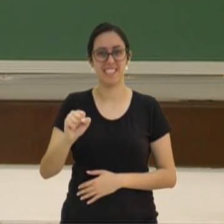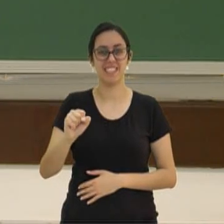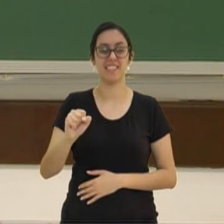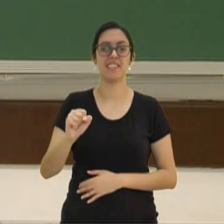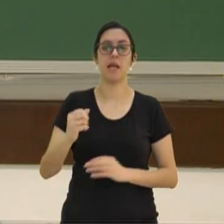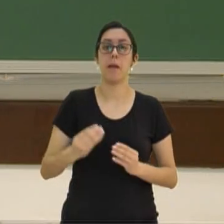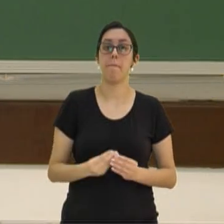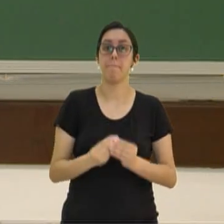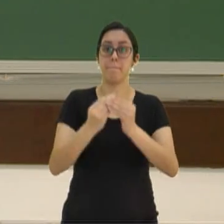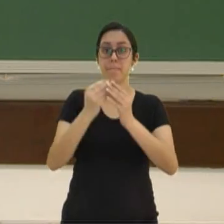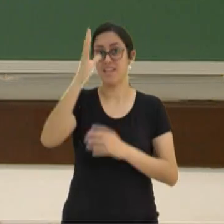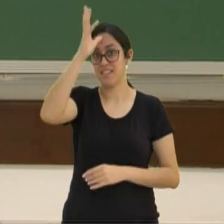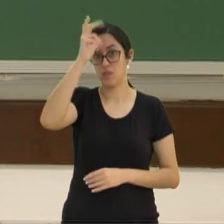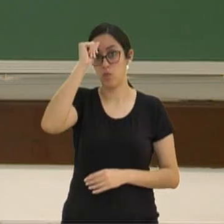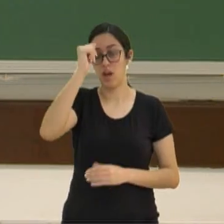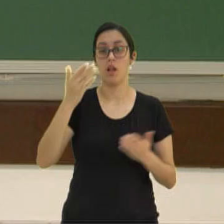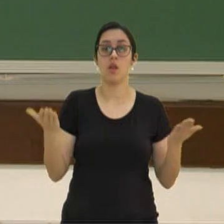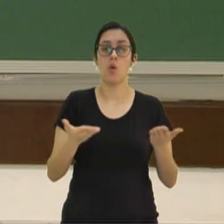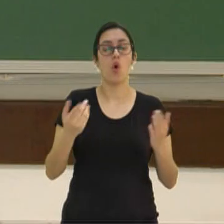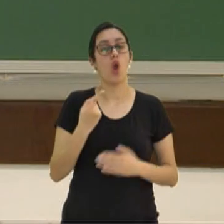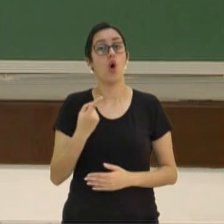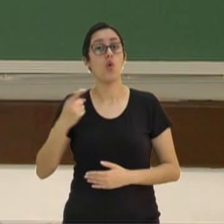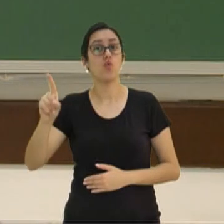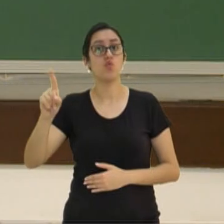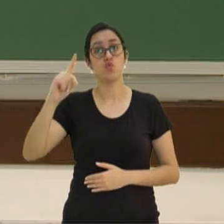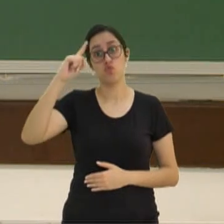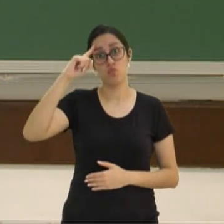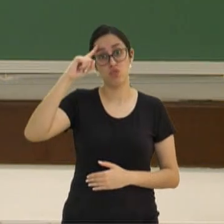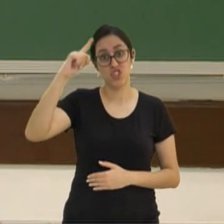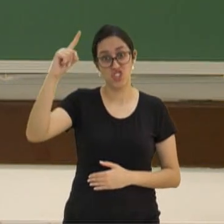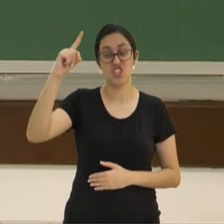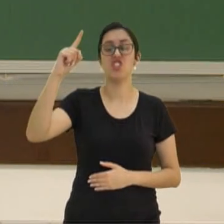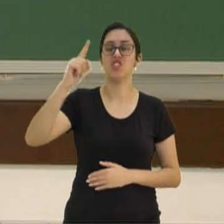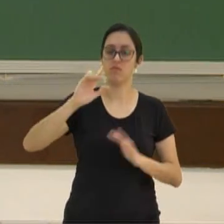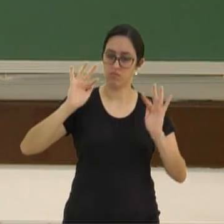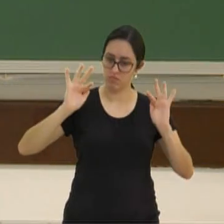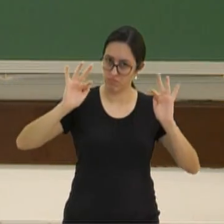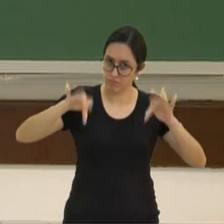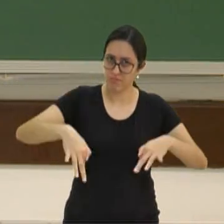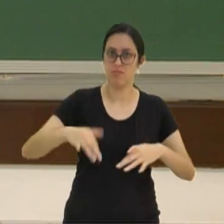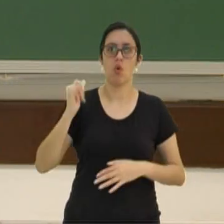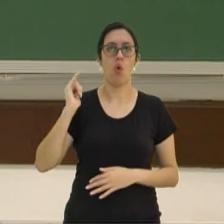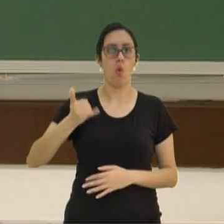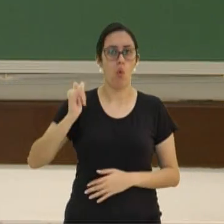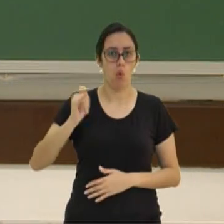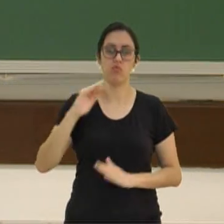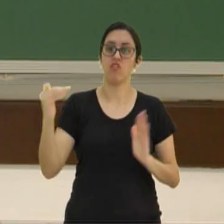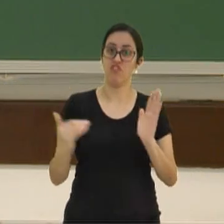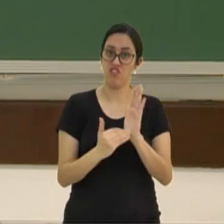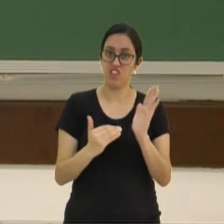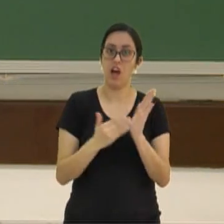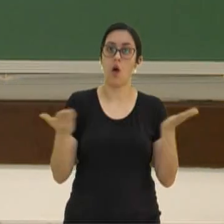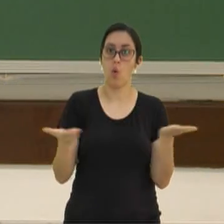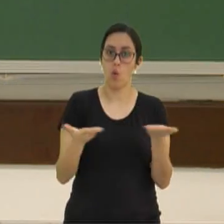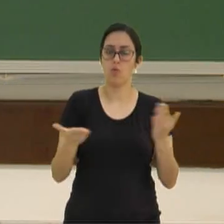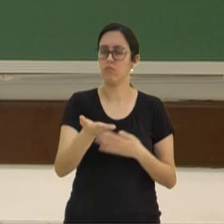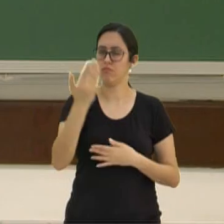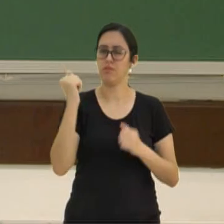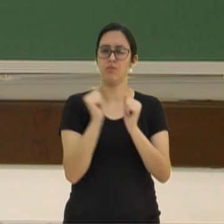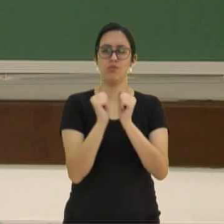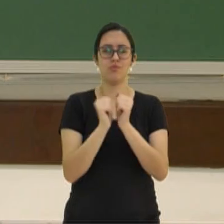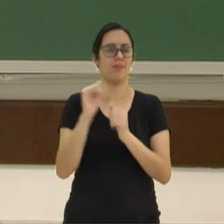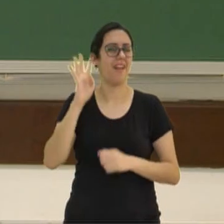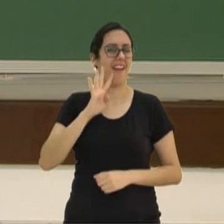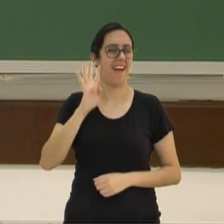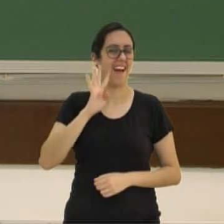hoje é o último dia dessa nossa série, vamos terminar o nosso conto. Vem comigo então, que vai ser bem legal.